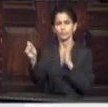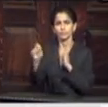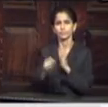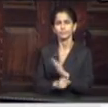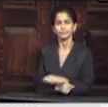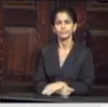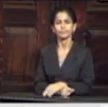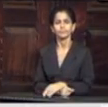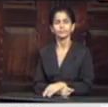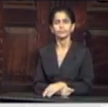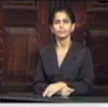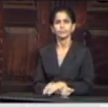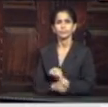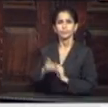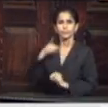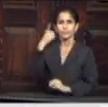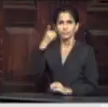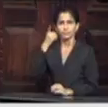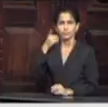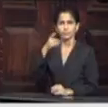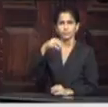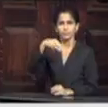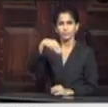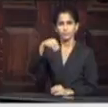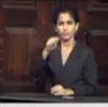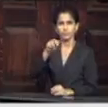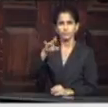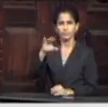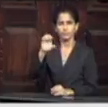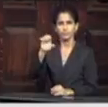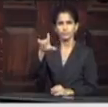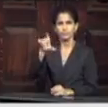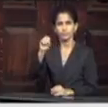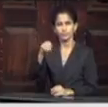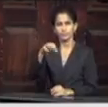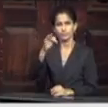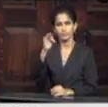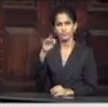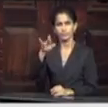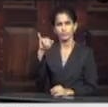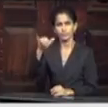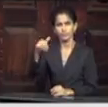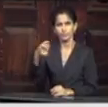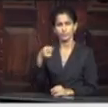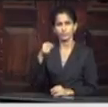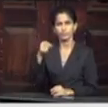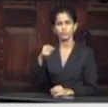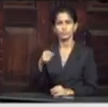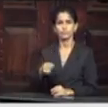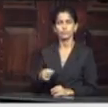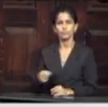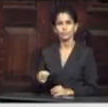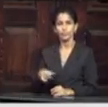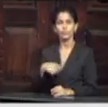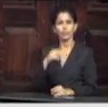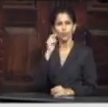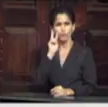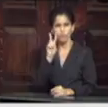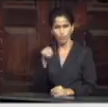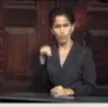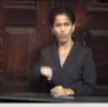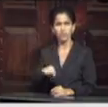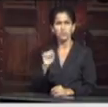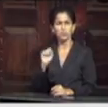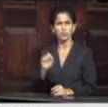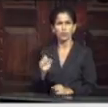presidente. Deputado Marcelo Freire. Presidente, o que a gente assistiu aqui hoje foi a força do lobby.